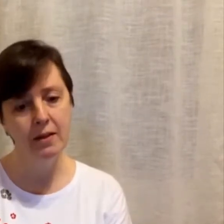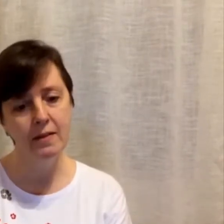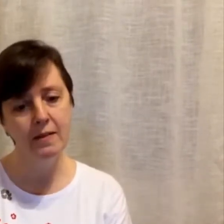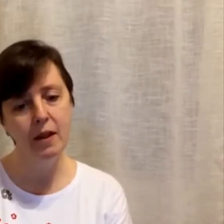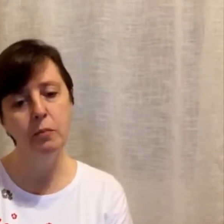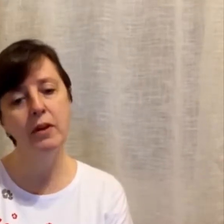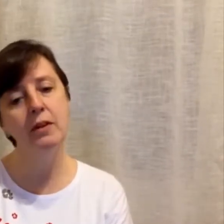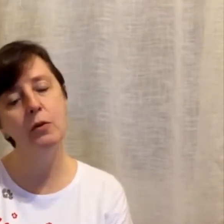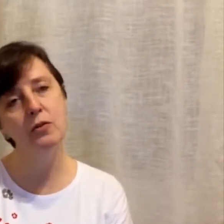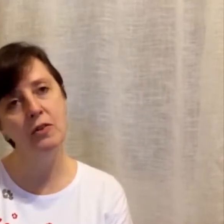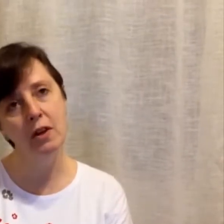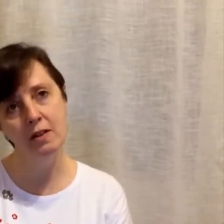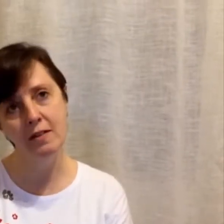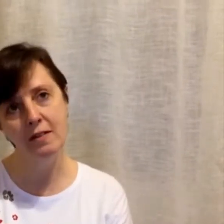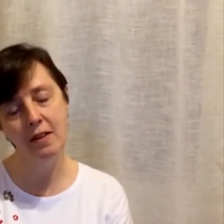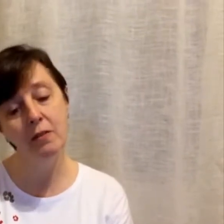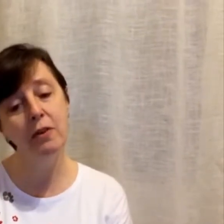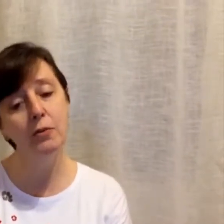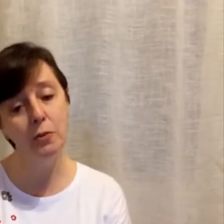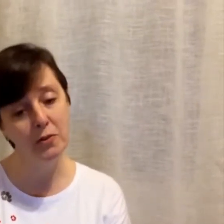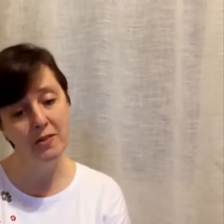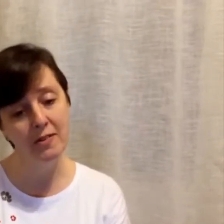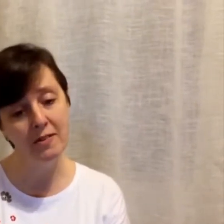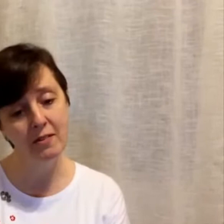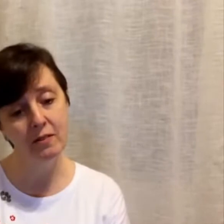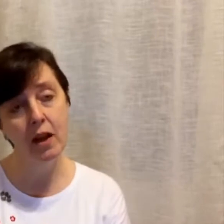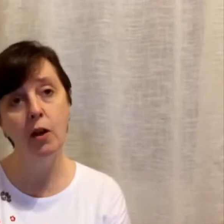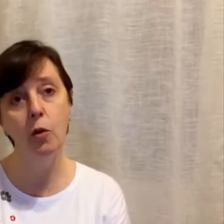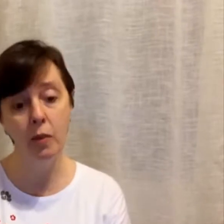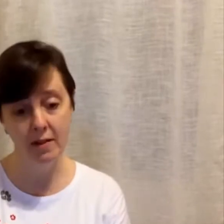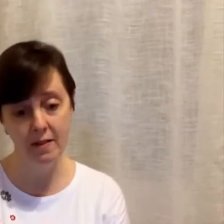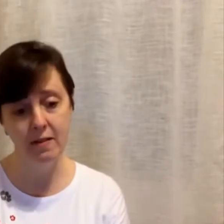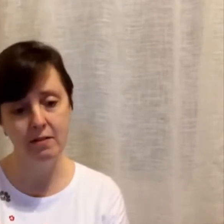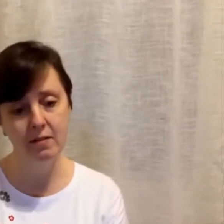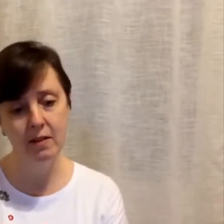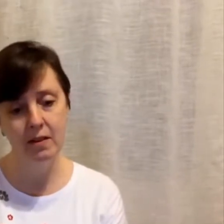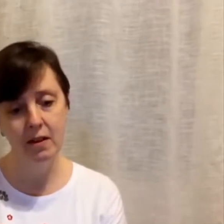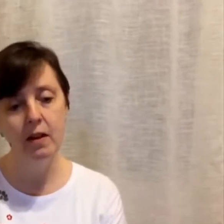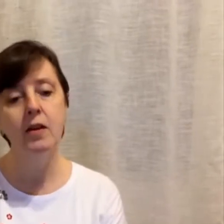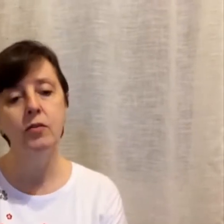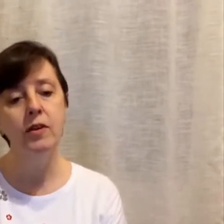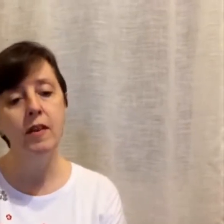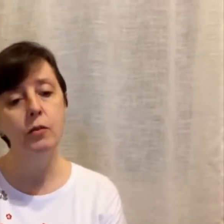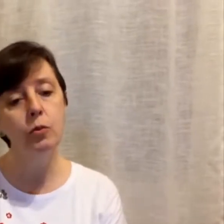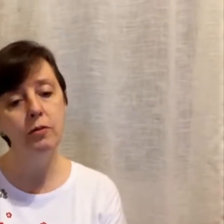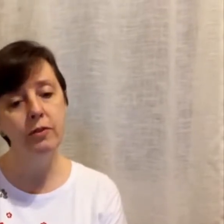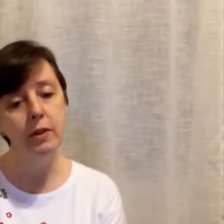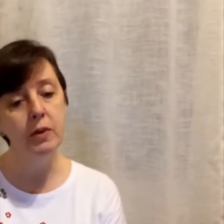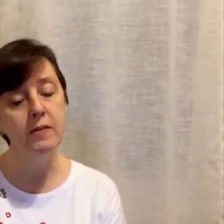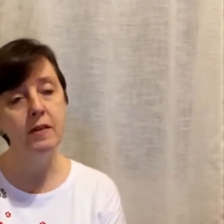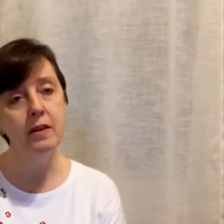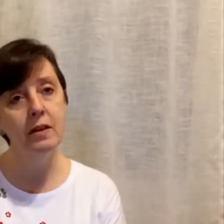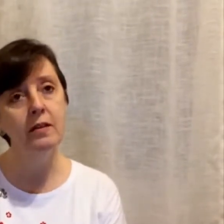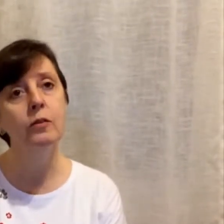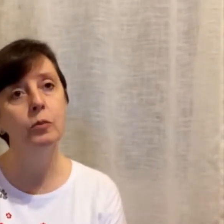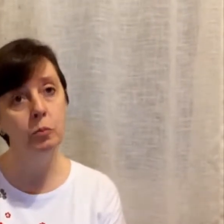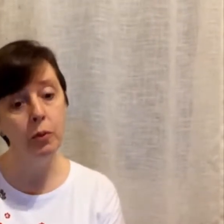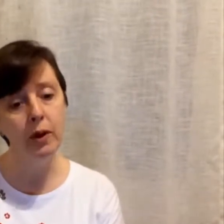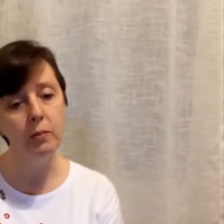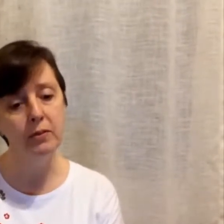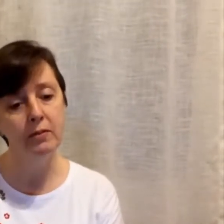vida sempre, sempre. Remove pedras e planta roseiras e faz doces.